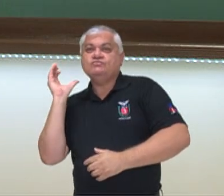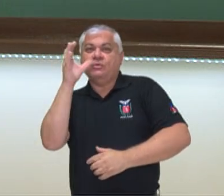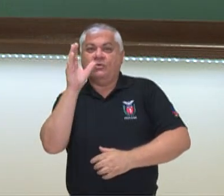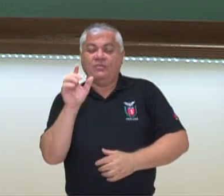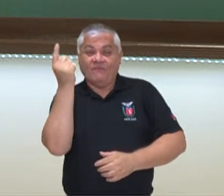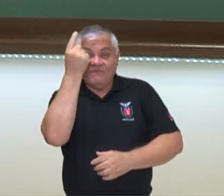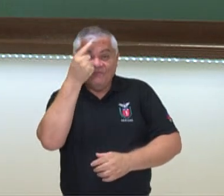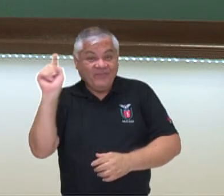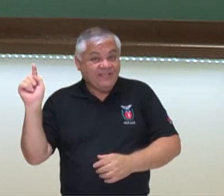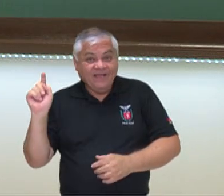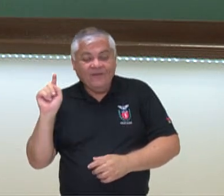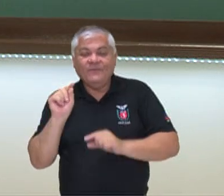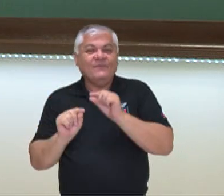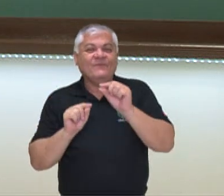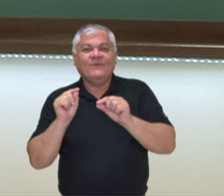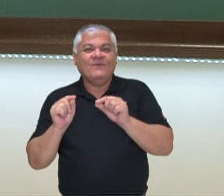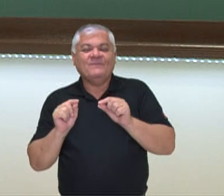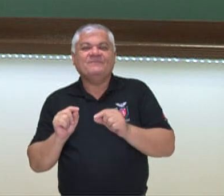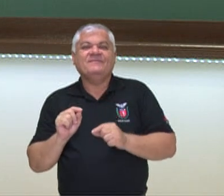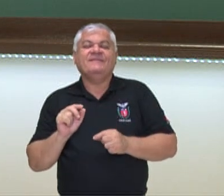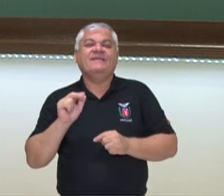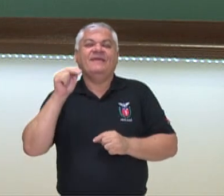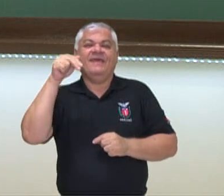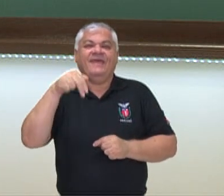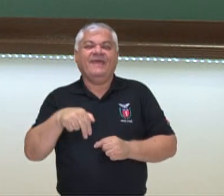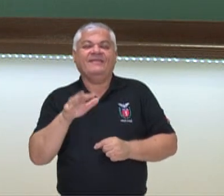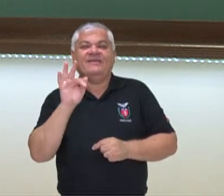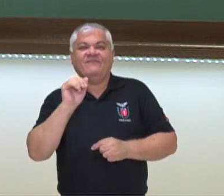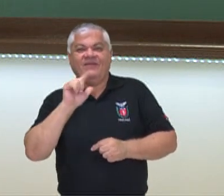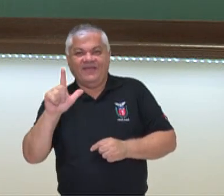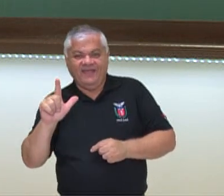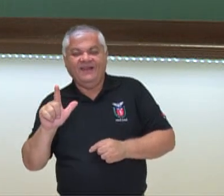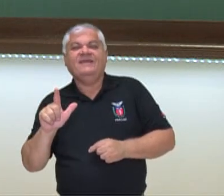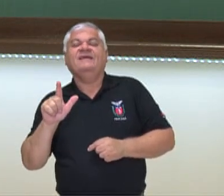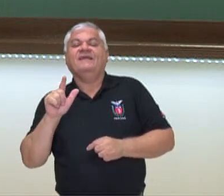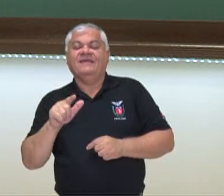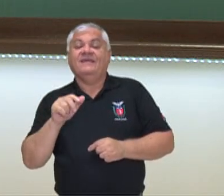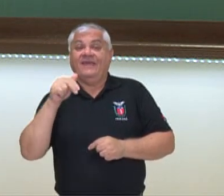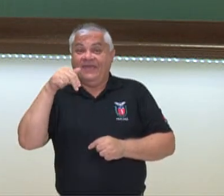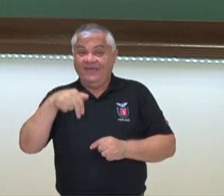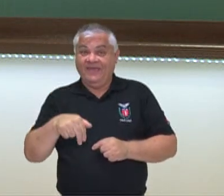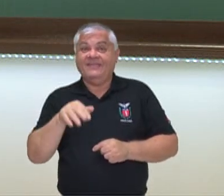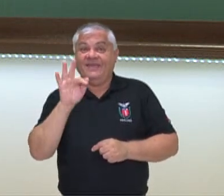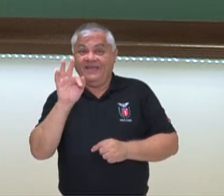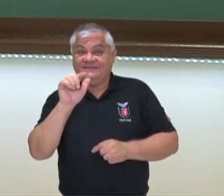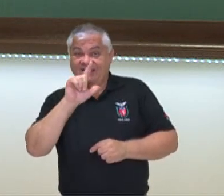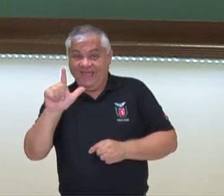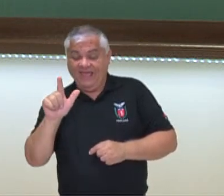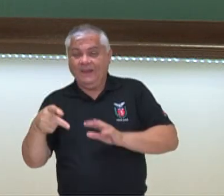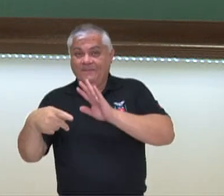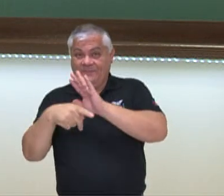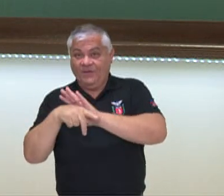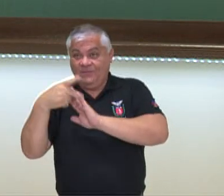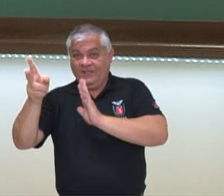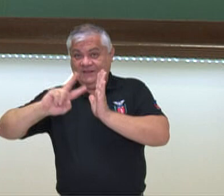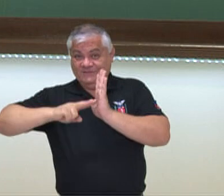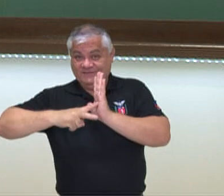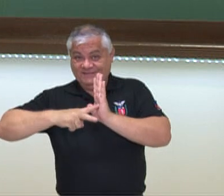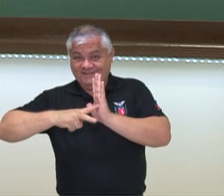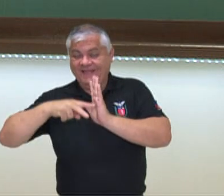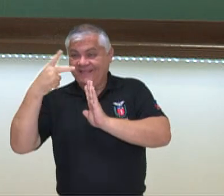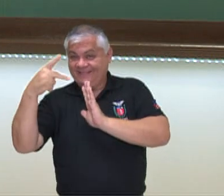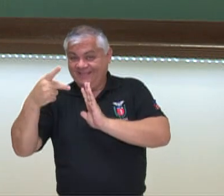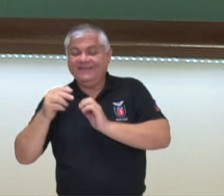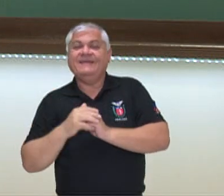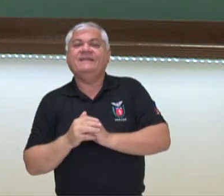final da NFL, National Football League dos Estados Unidos, a liga profissional de